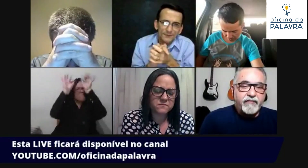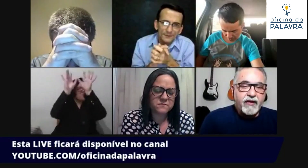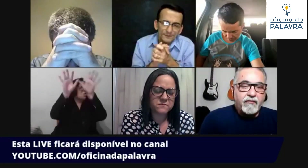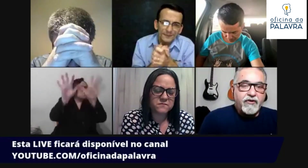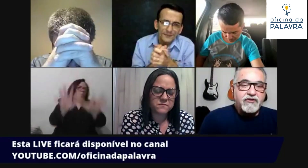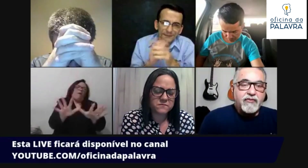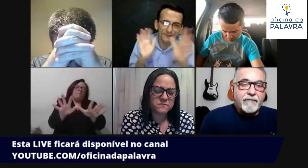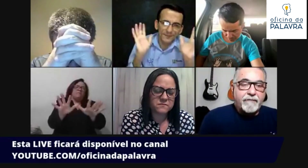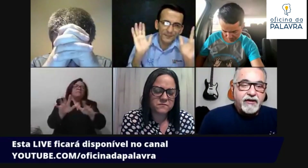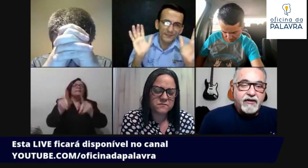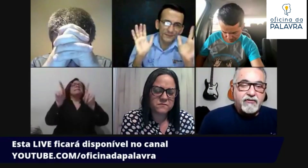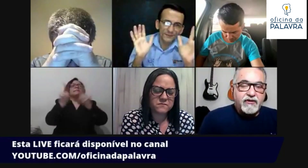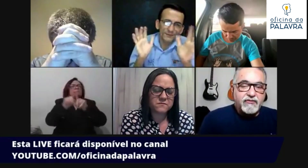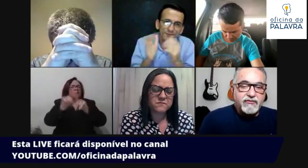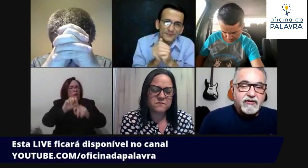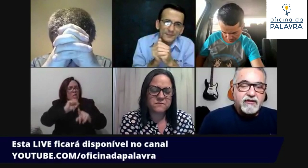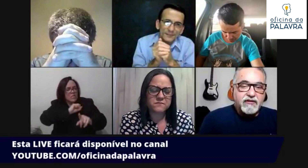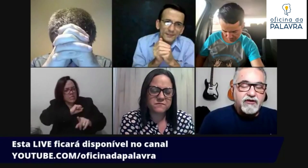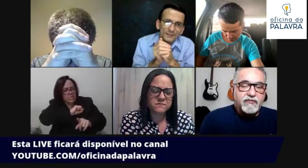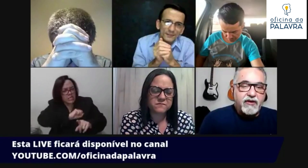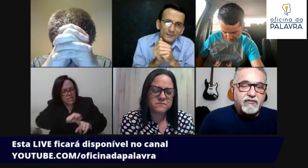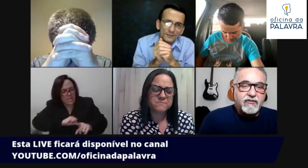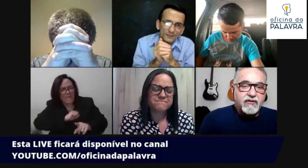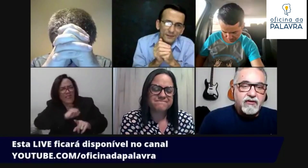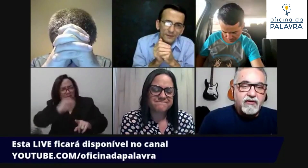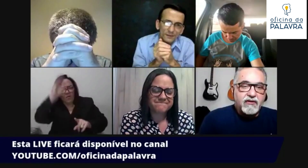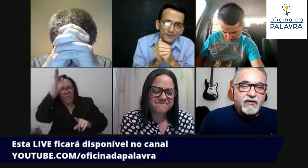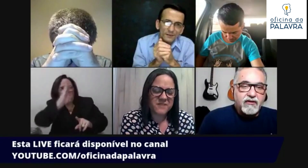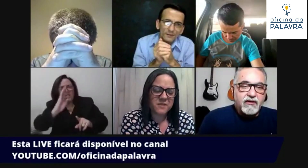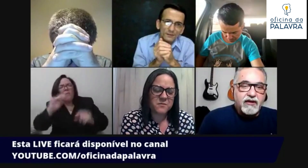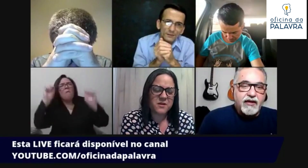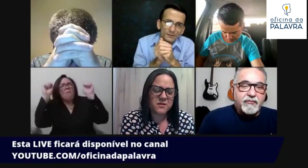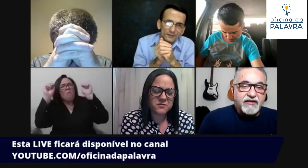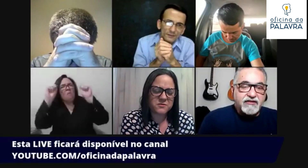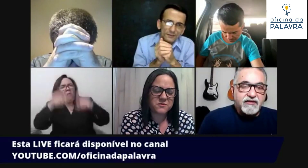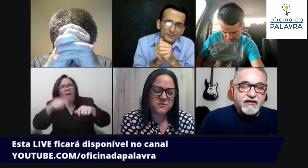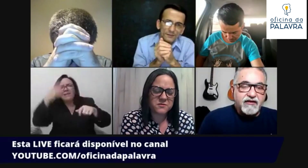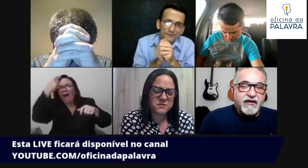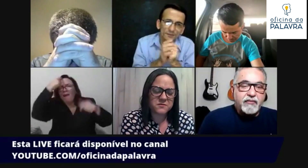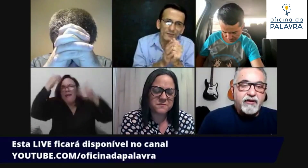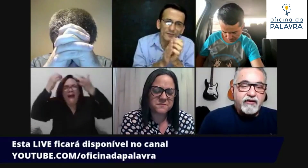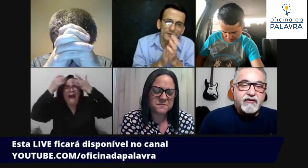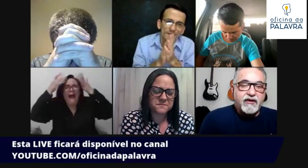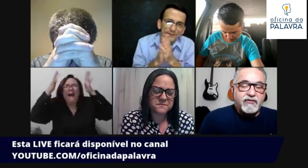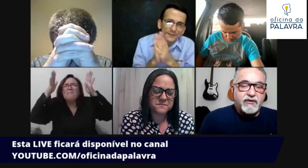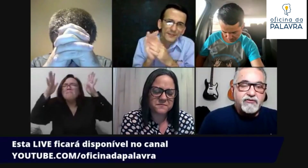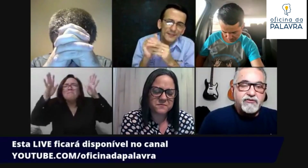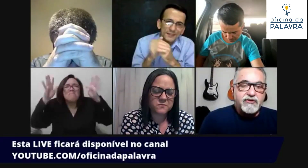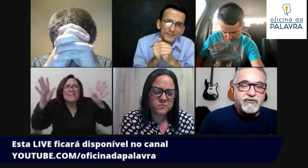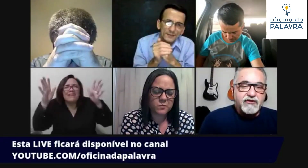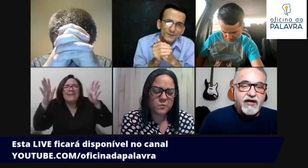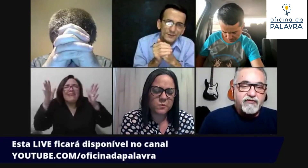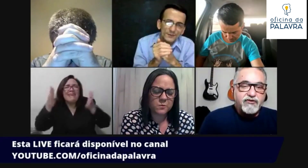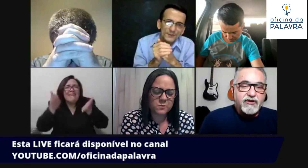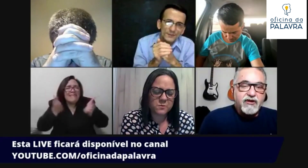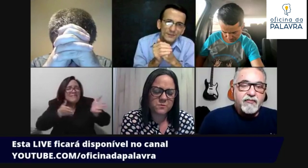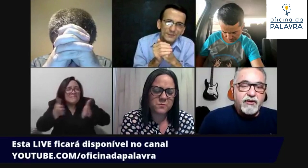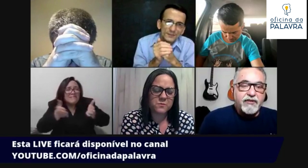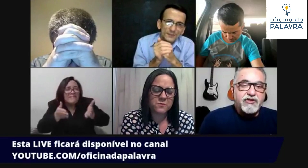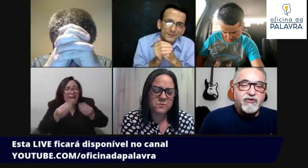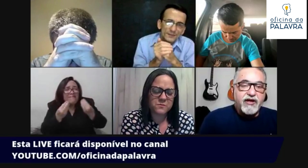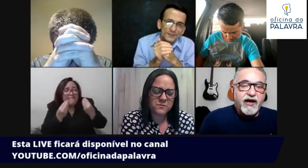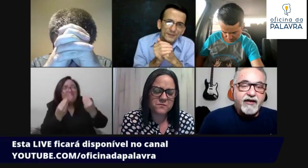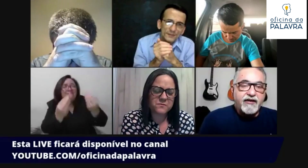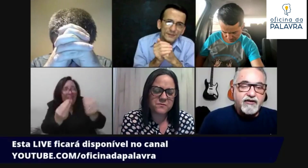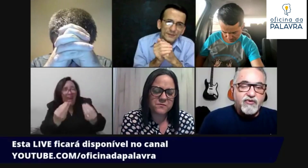Brasil possam abrir, ó Deus, esse entendimento, e capacitem e habilitem, ó Deus, os teus servos